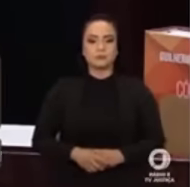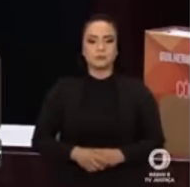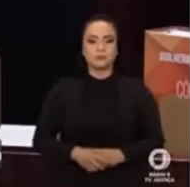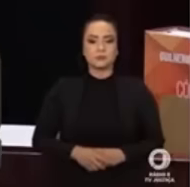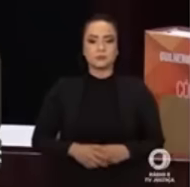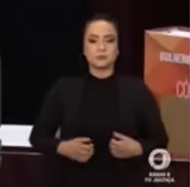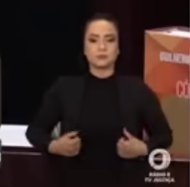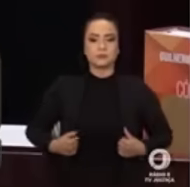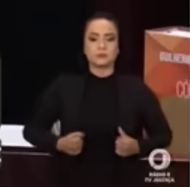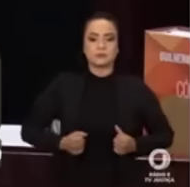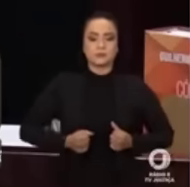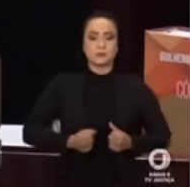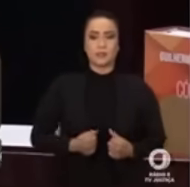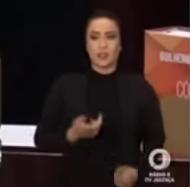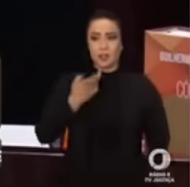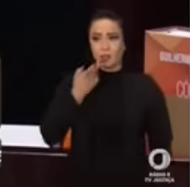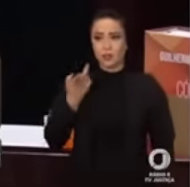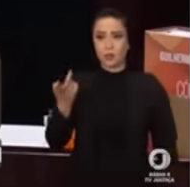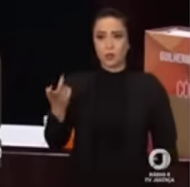Também se alegou